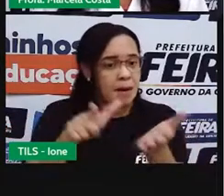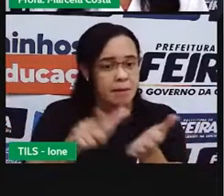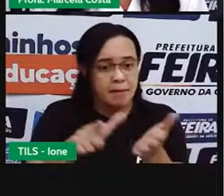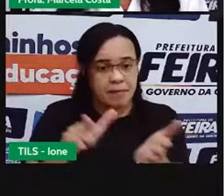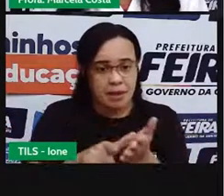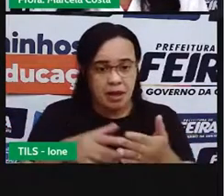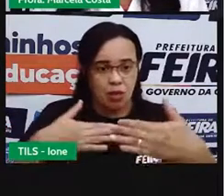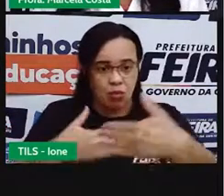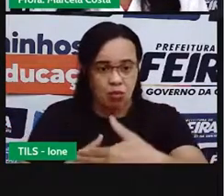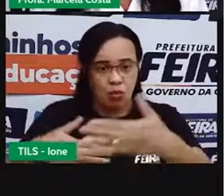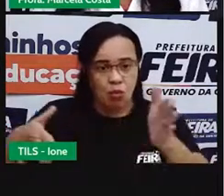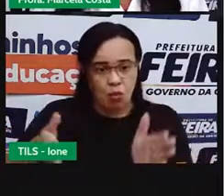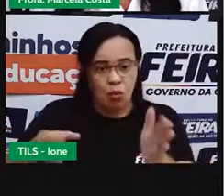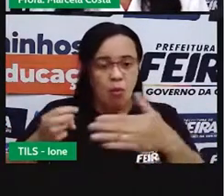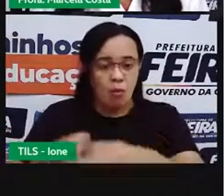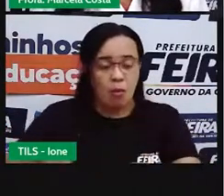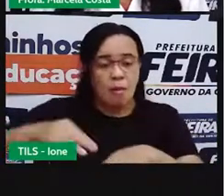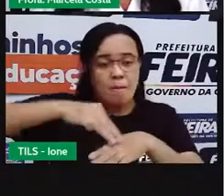latas de